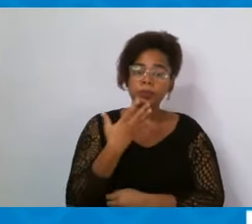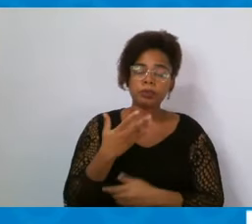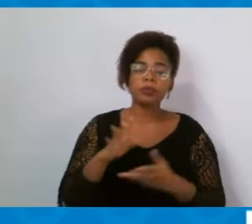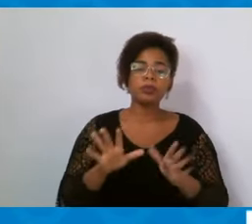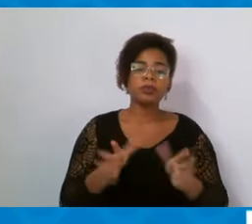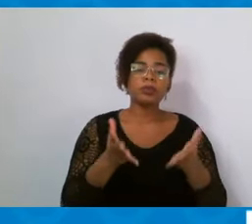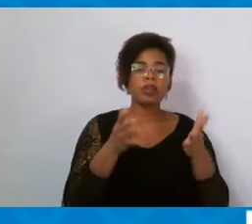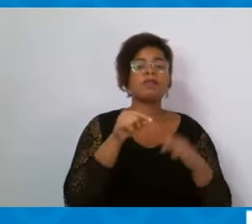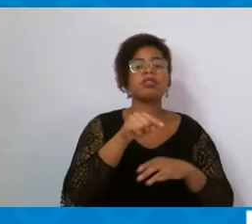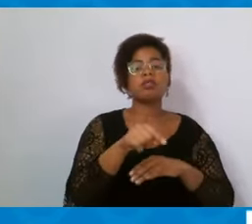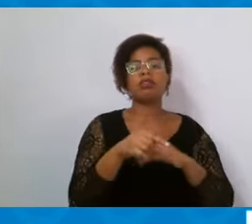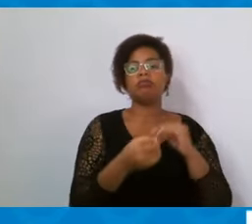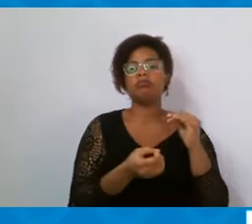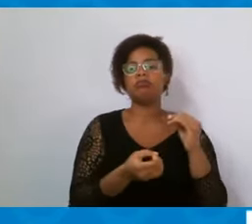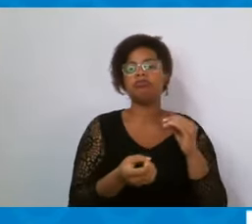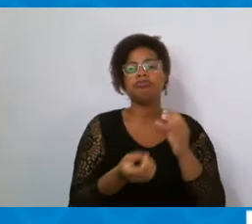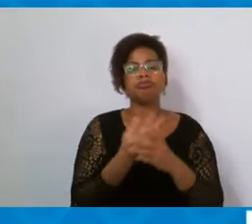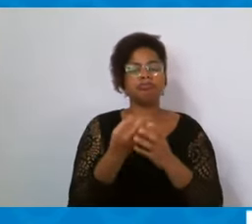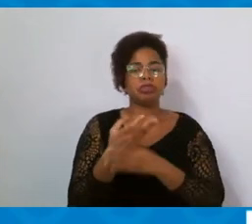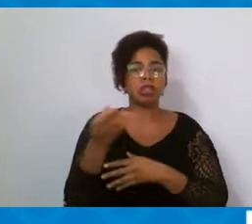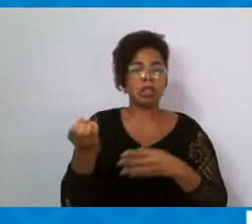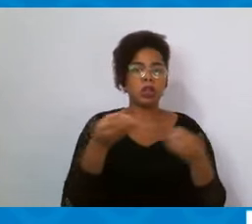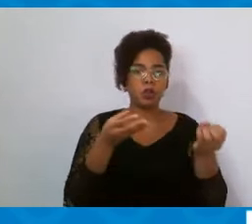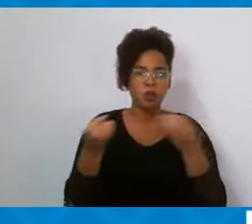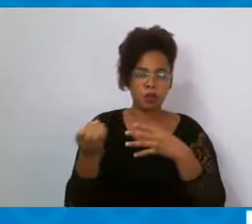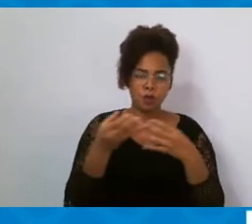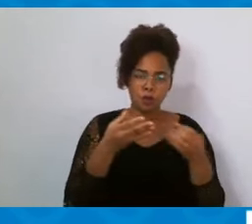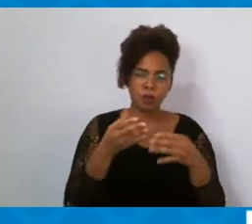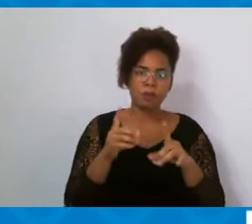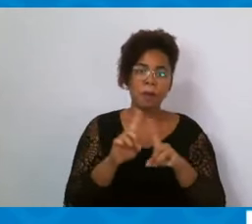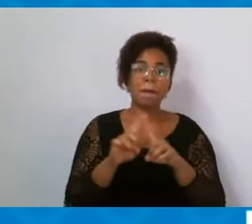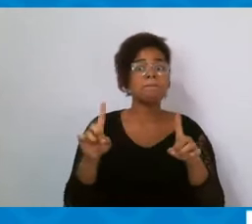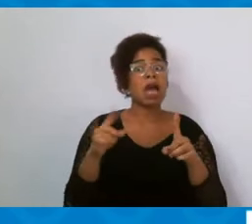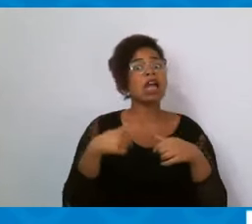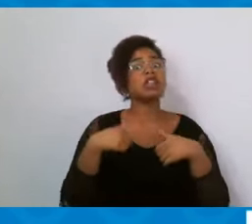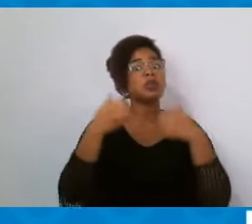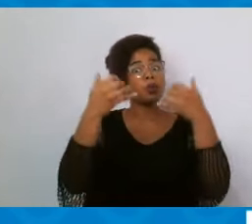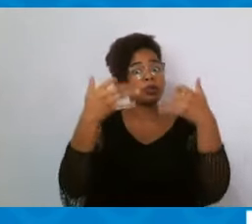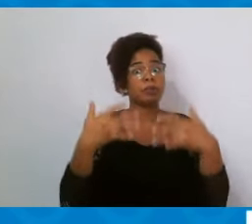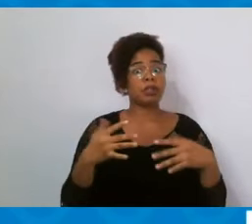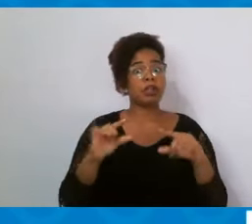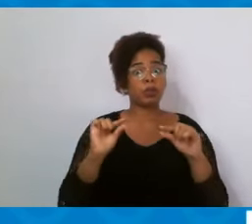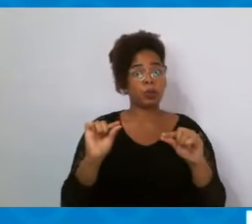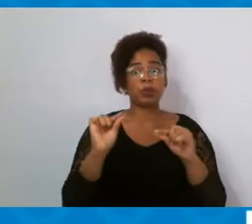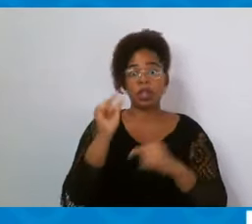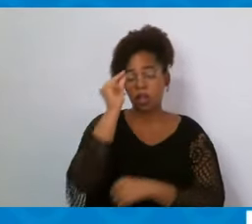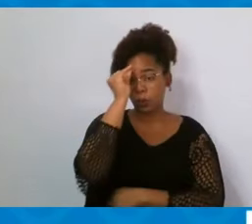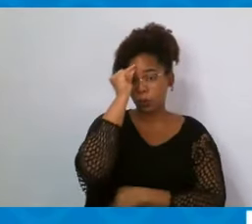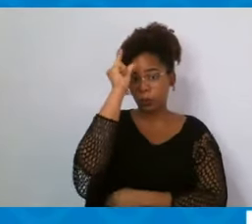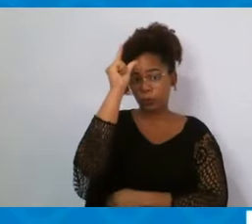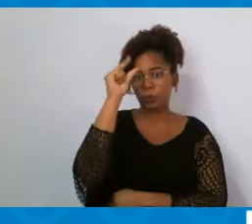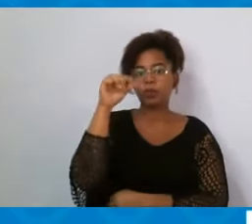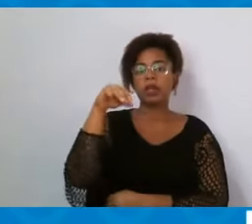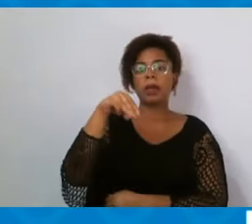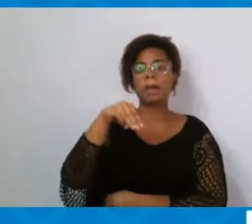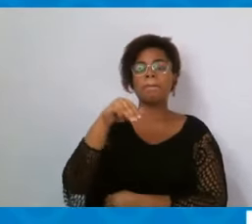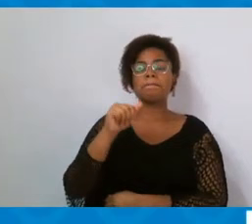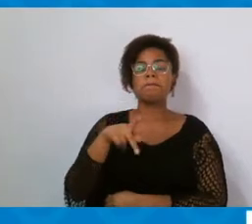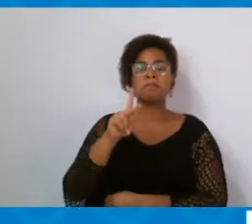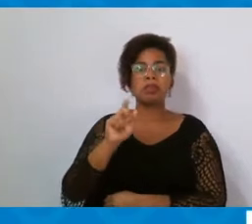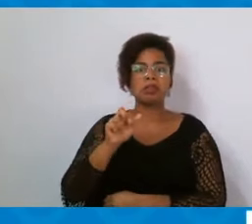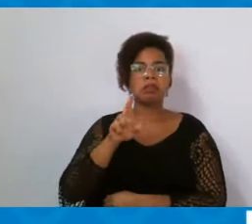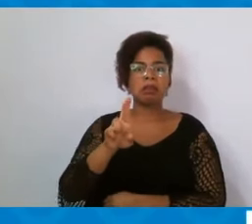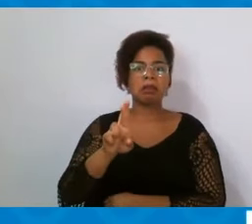ou serviços, enfim, da inovação. Lembrando, a gente está numa cultura maker. Eles vão ter que fazer alguma coisa da materialidade, ou